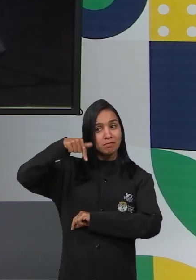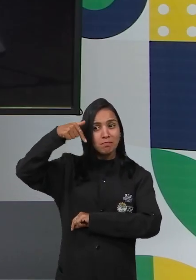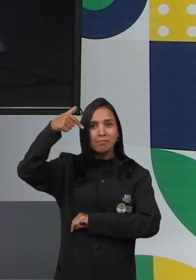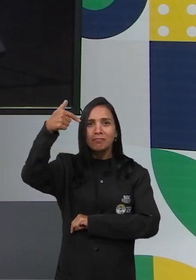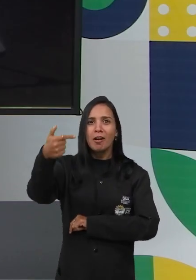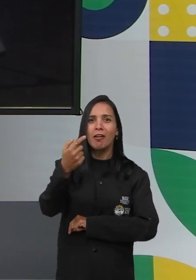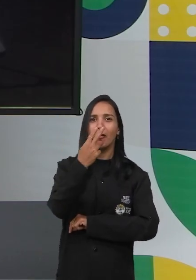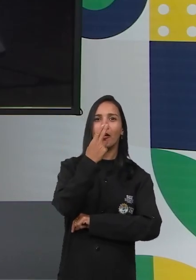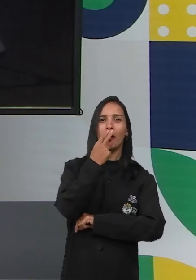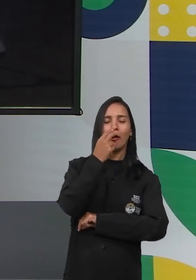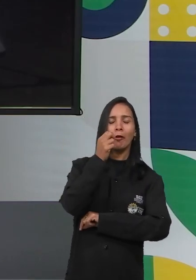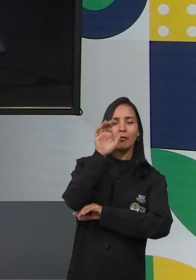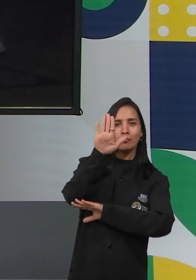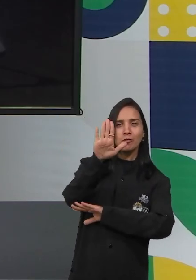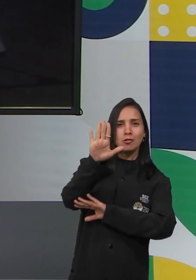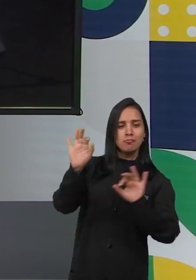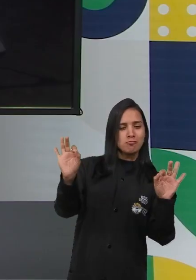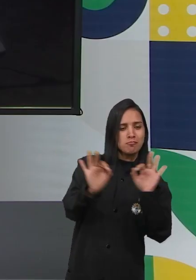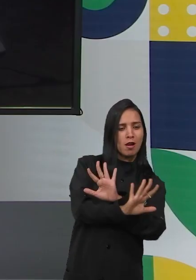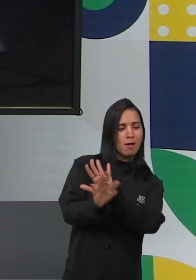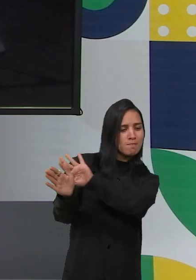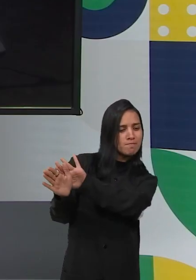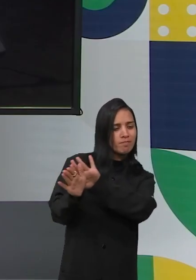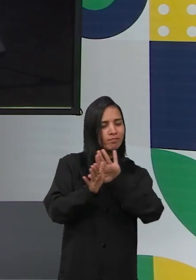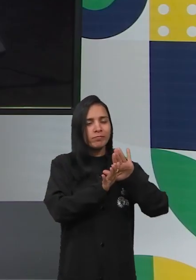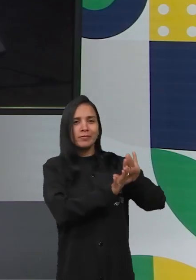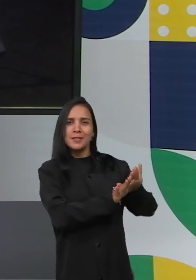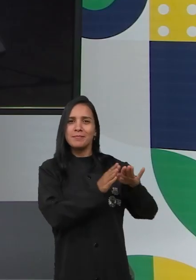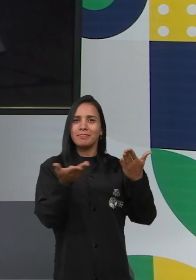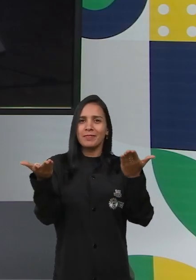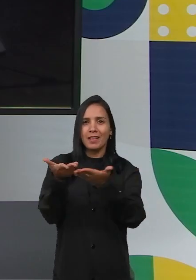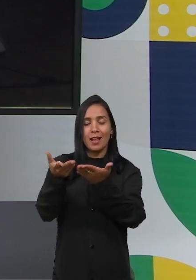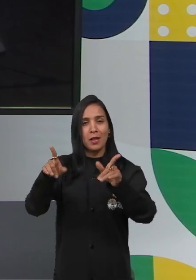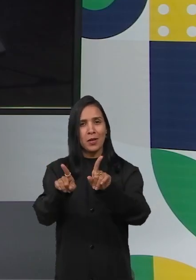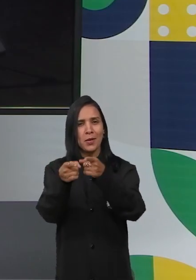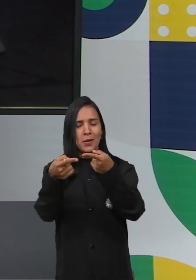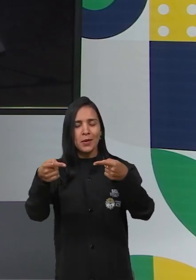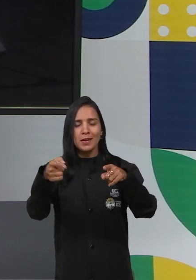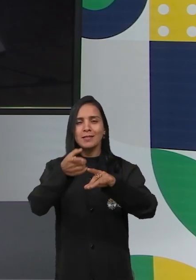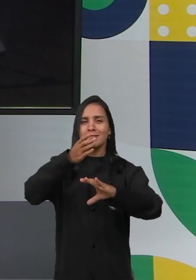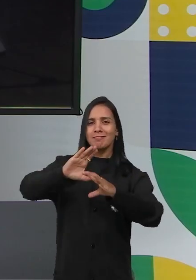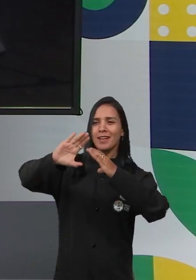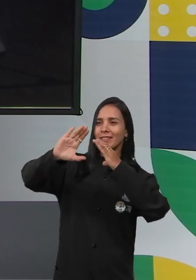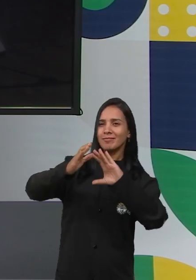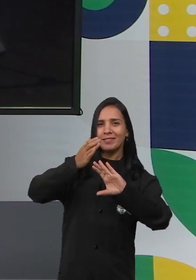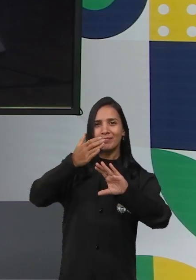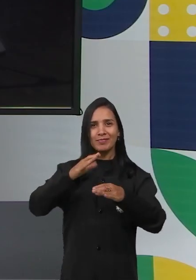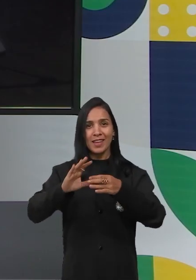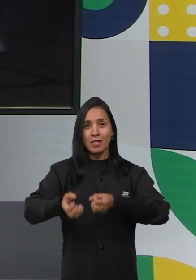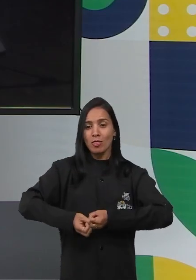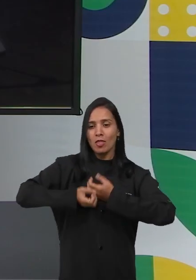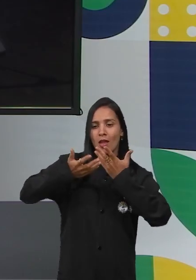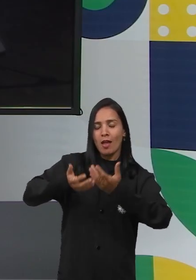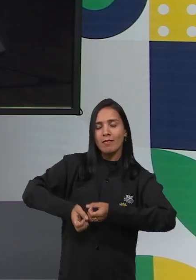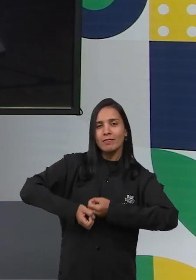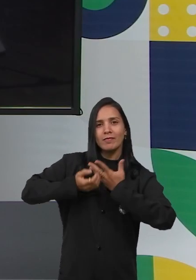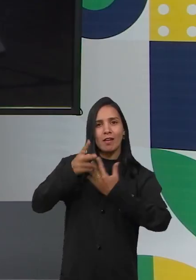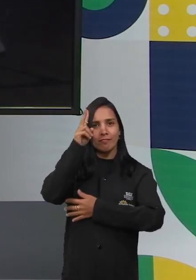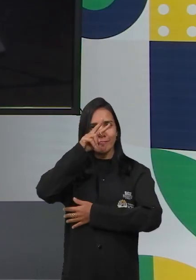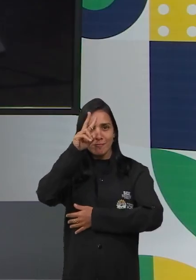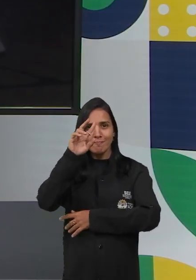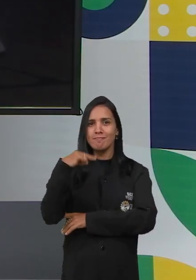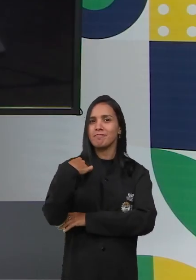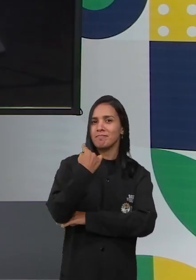pós-ditadura militar, onde a música também contou muita história, né? Ela traz, como eu disse lá no início da